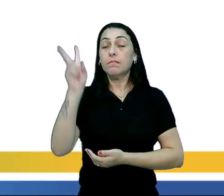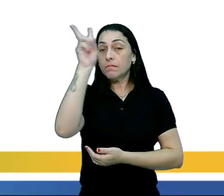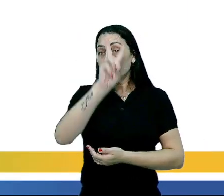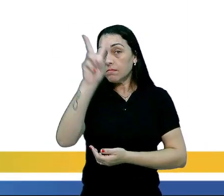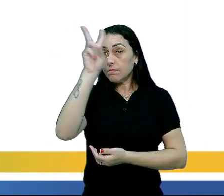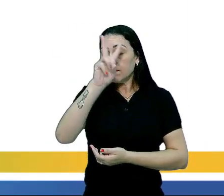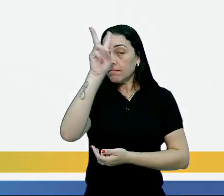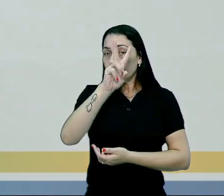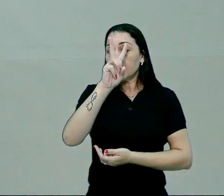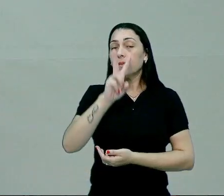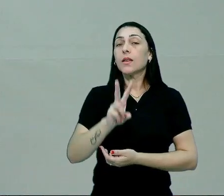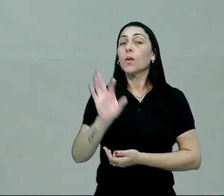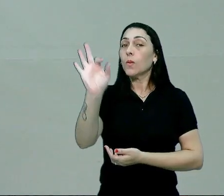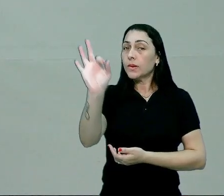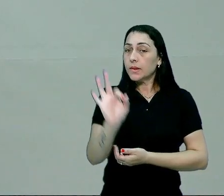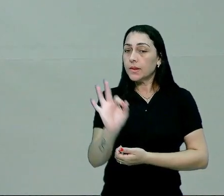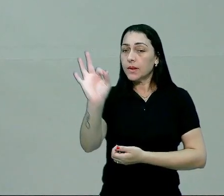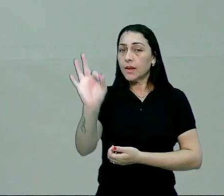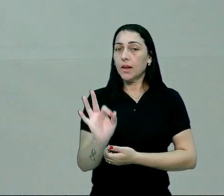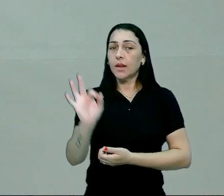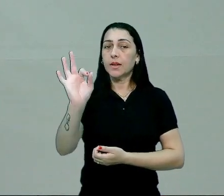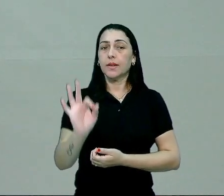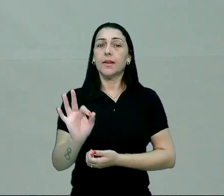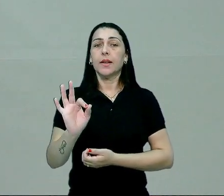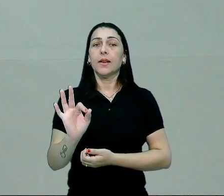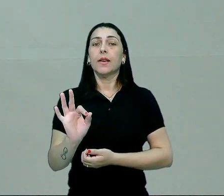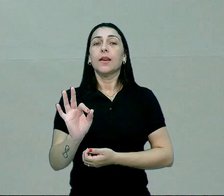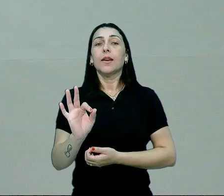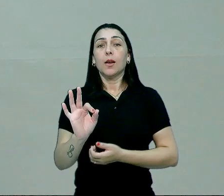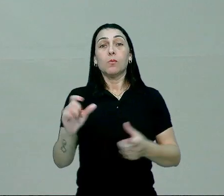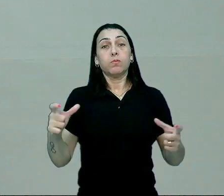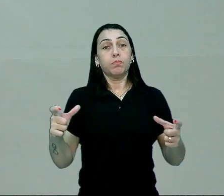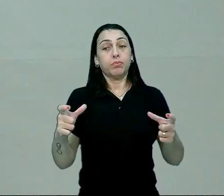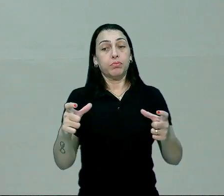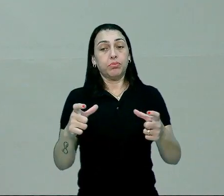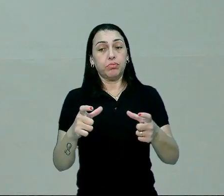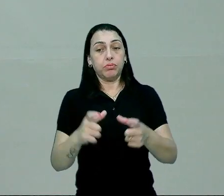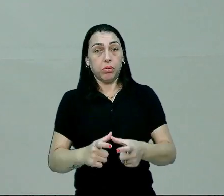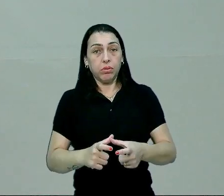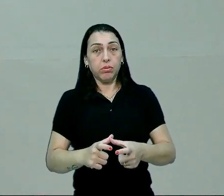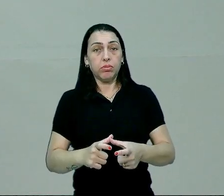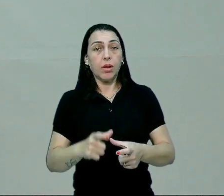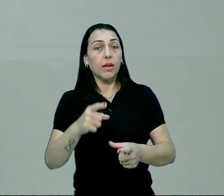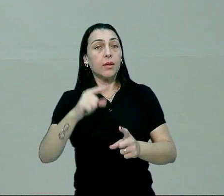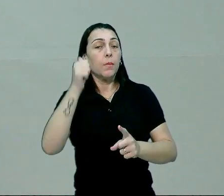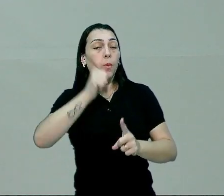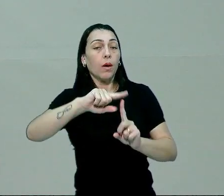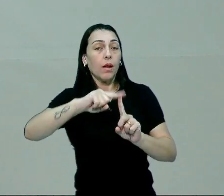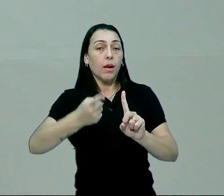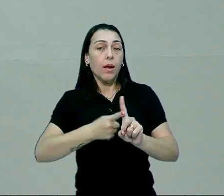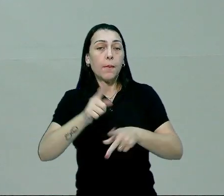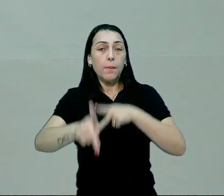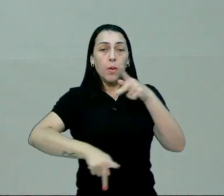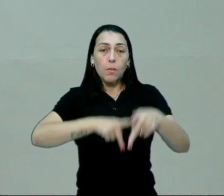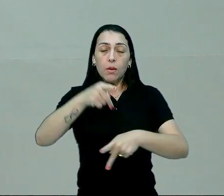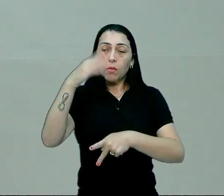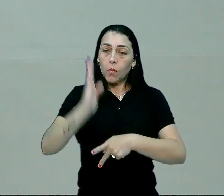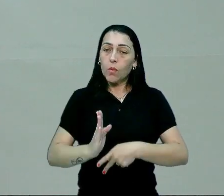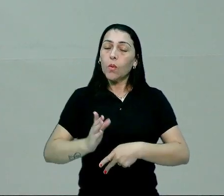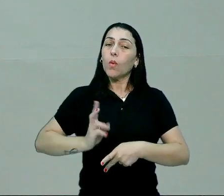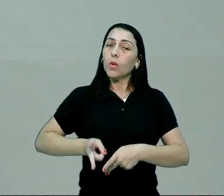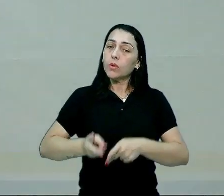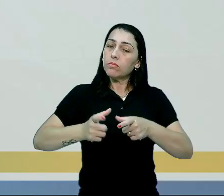Lembrando que mesmo com a taxa, mesmo com a queda na taxa de fecundidade, a população brasileira